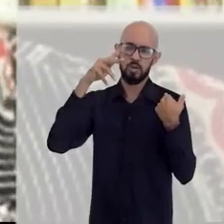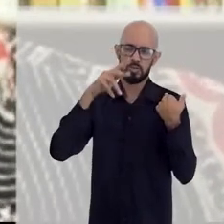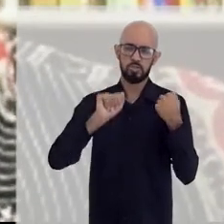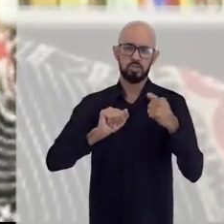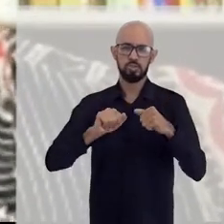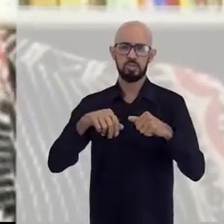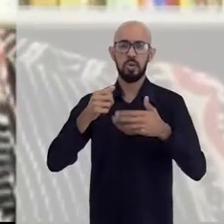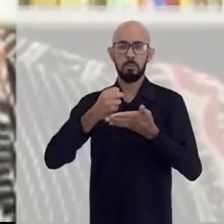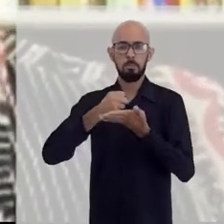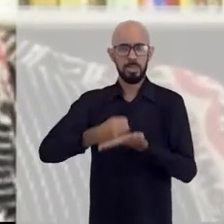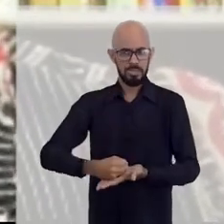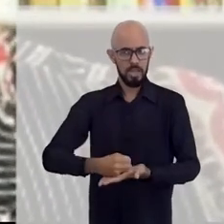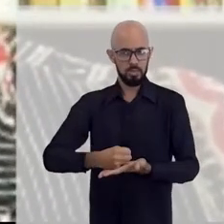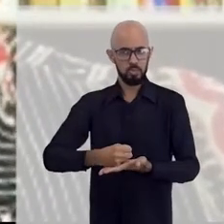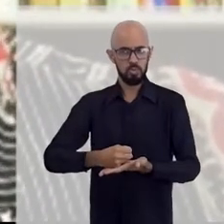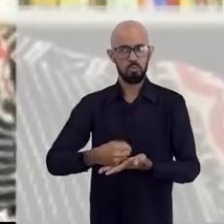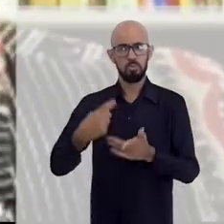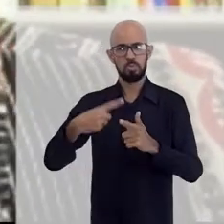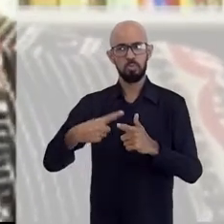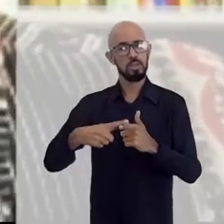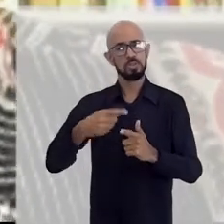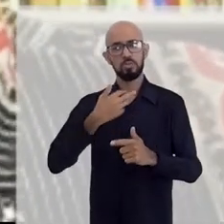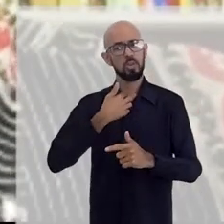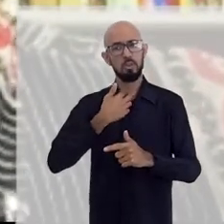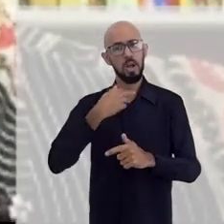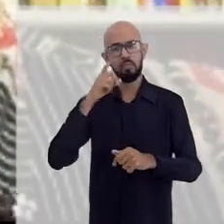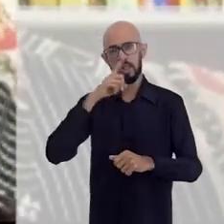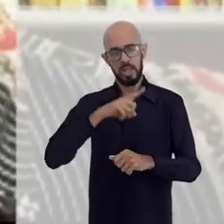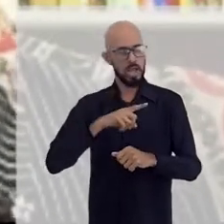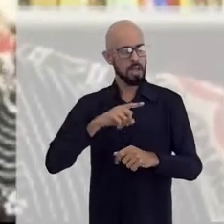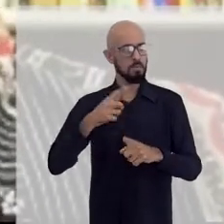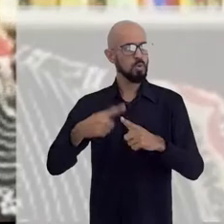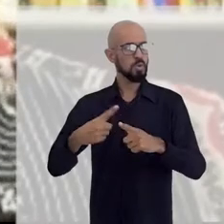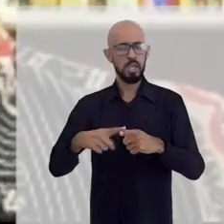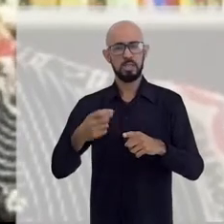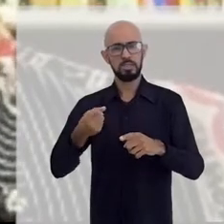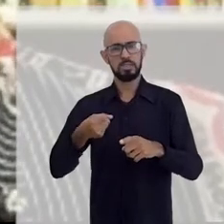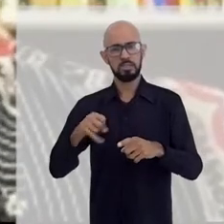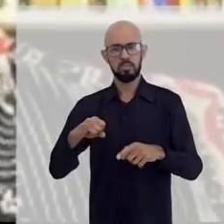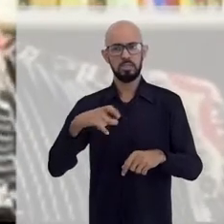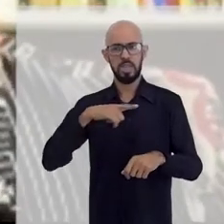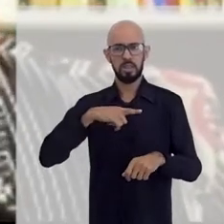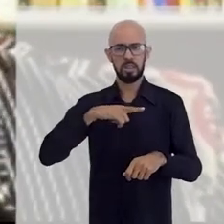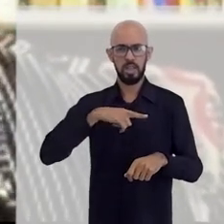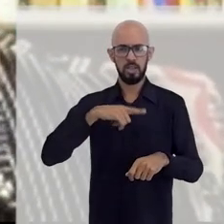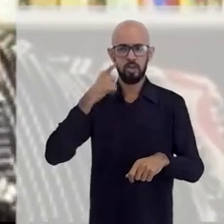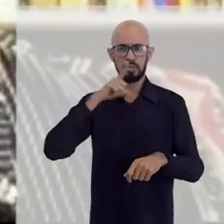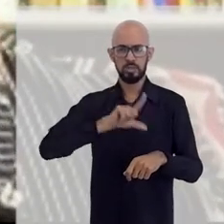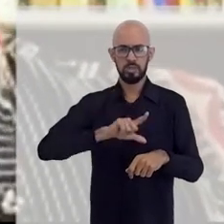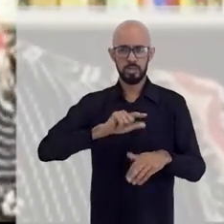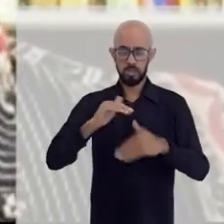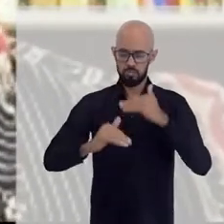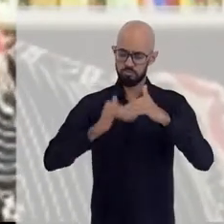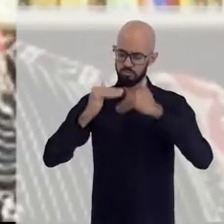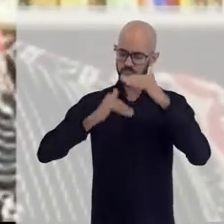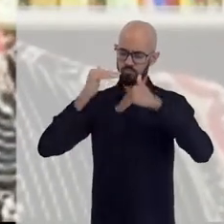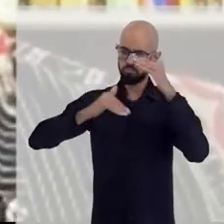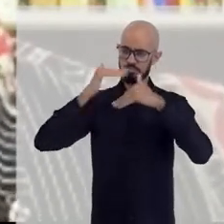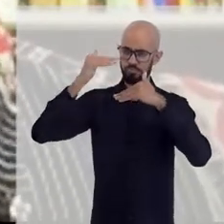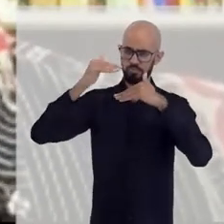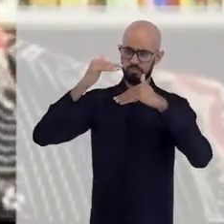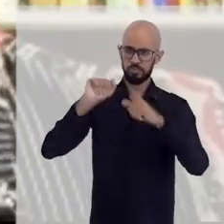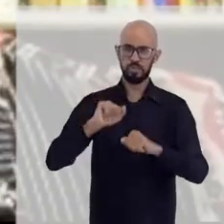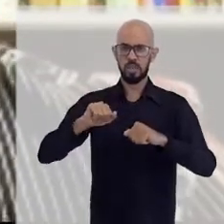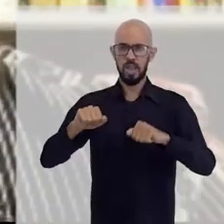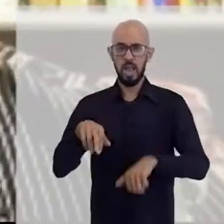e um peso muito grande, porque você não pode falhar. Porque quando você consegue galgar esse